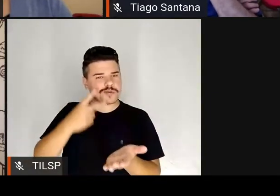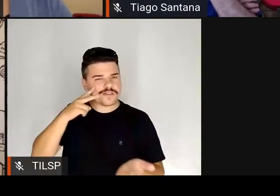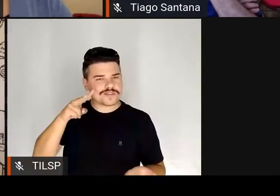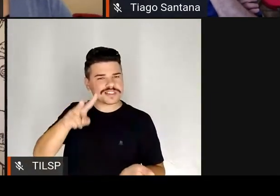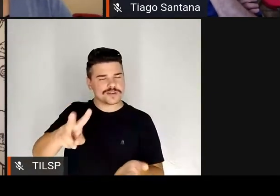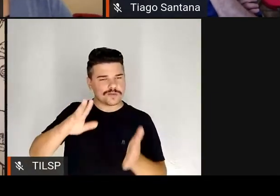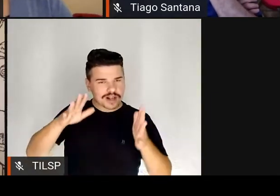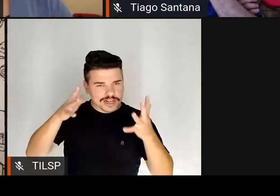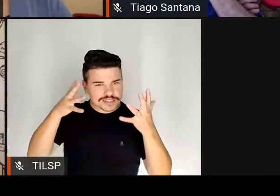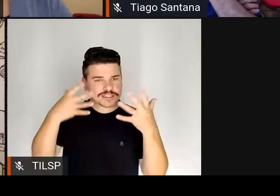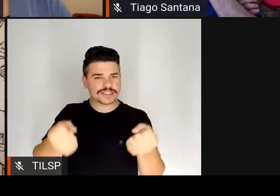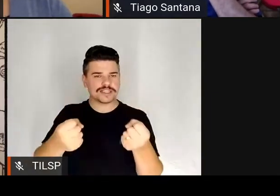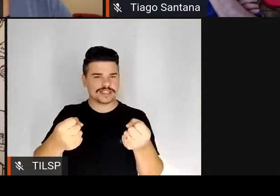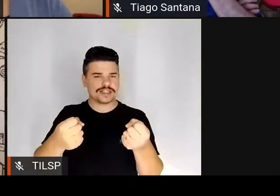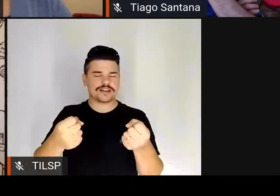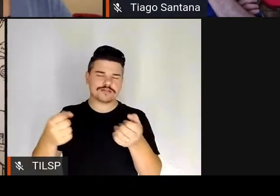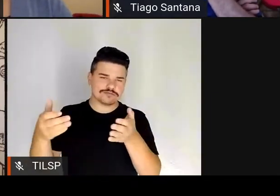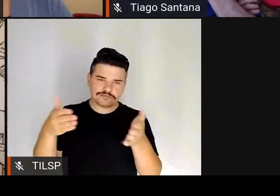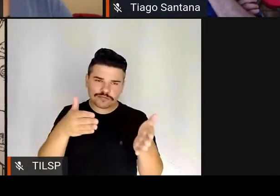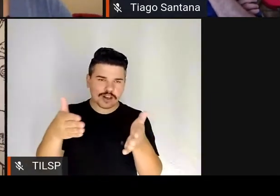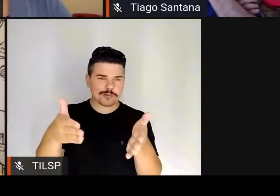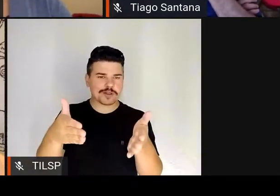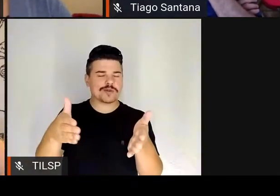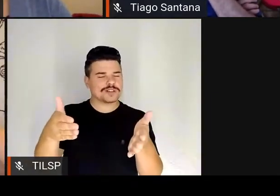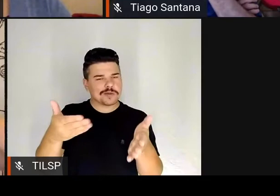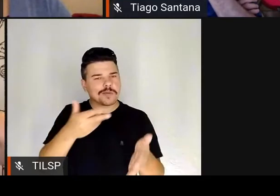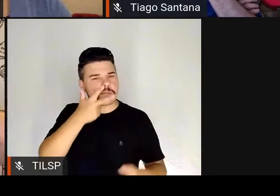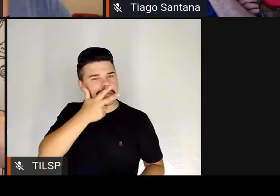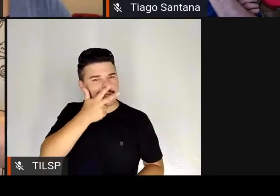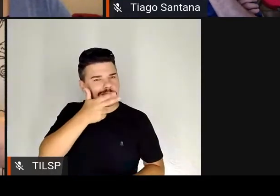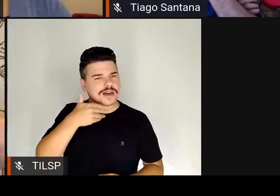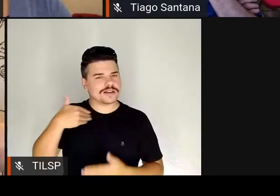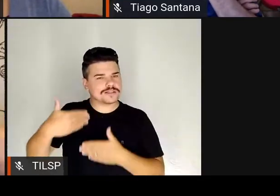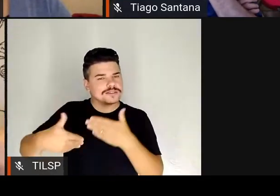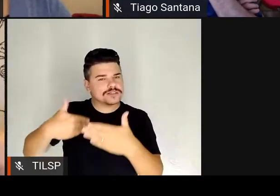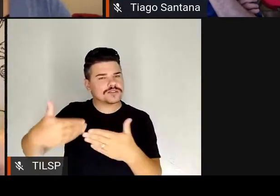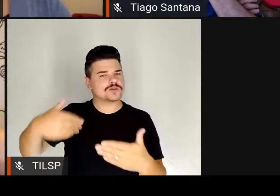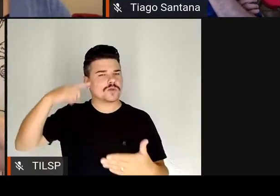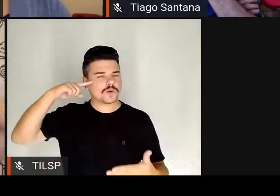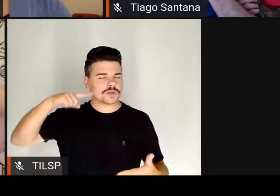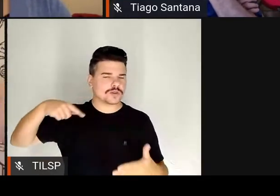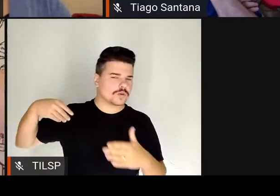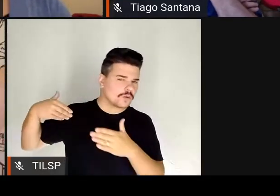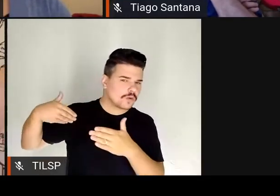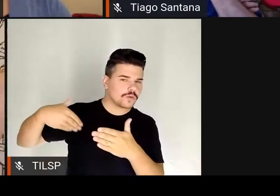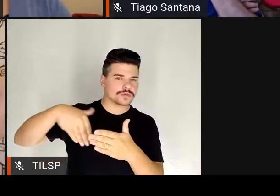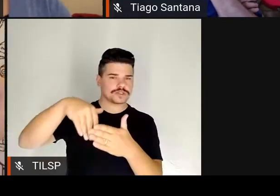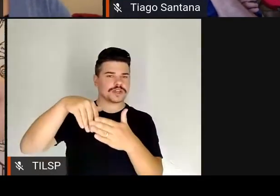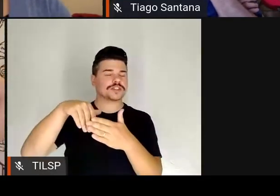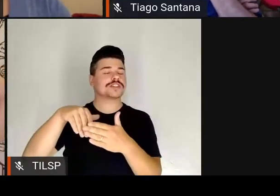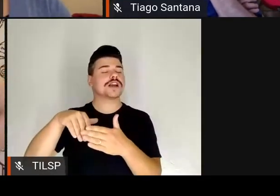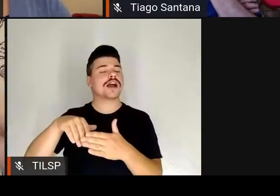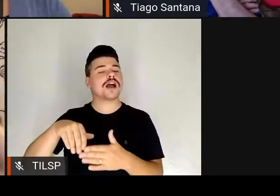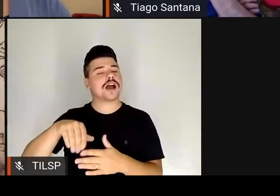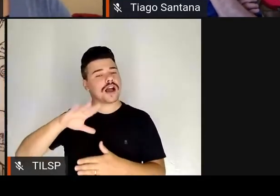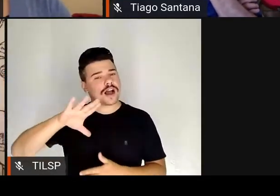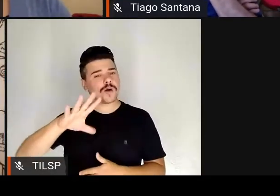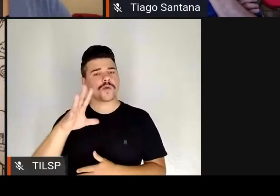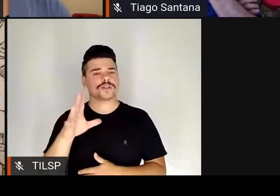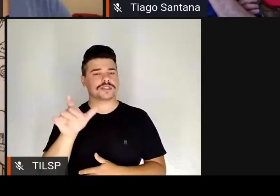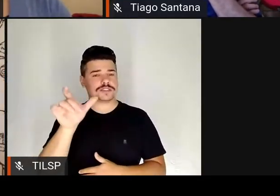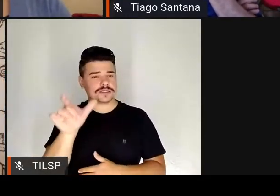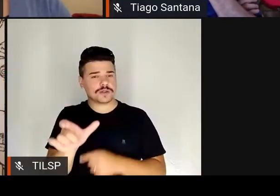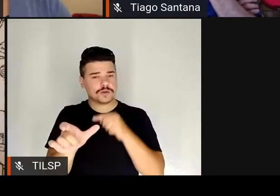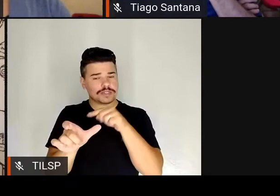nessa direção, ele me parece que é uma constante em todos esses períodos. Né? A resultante